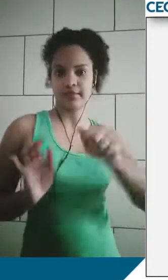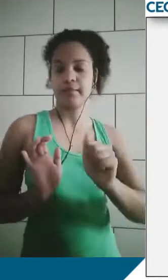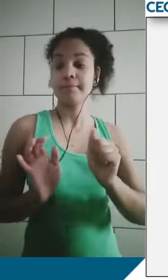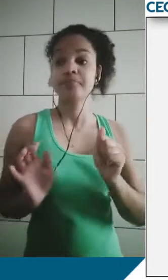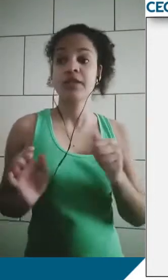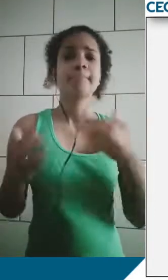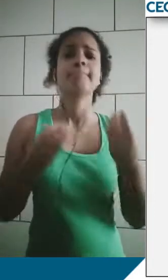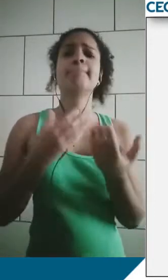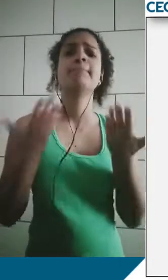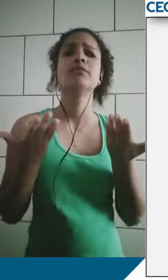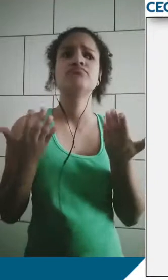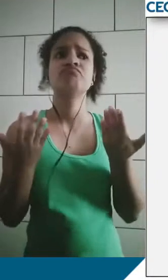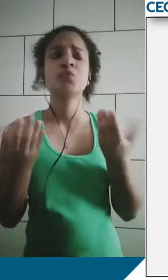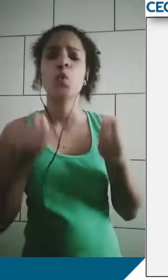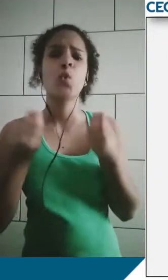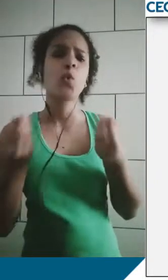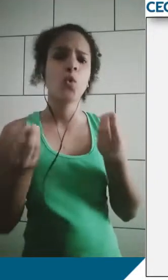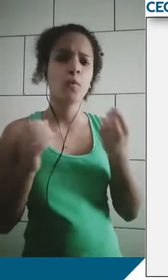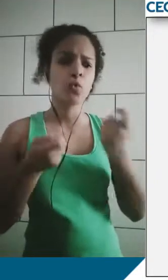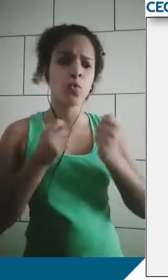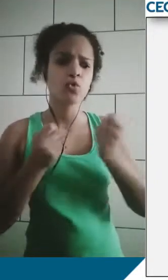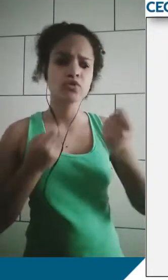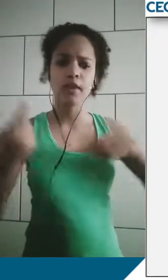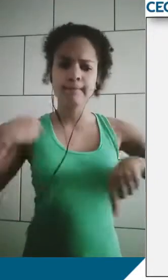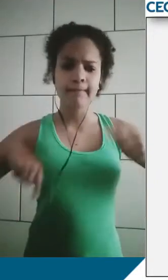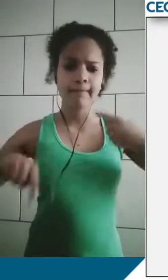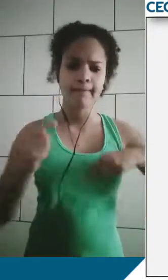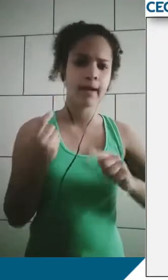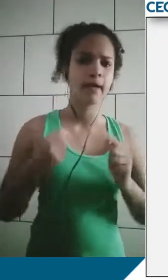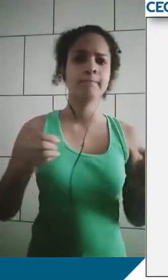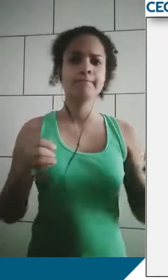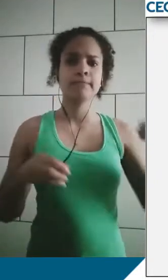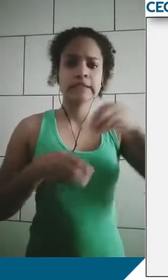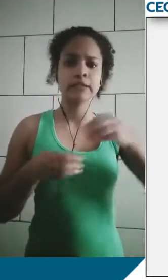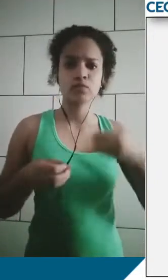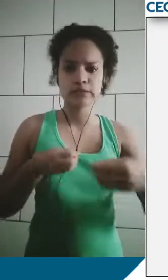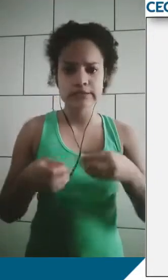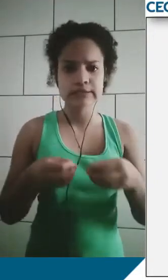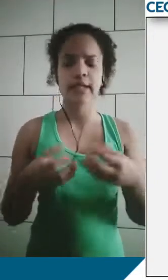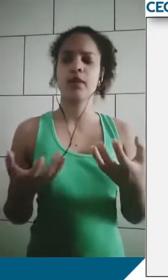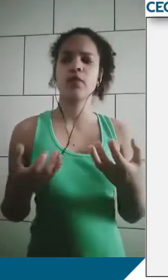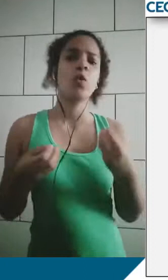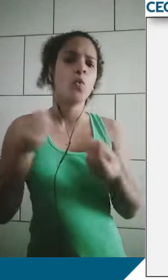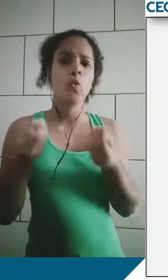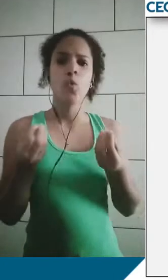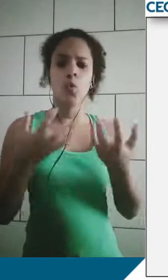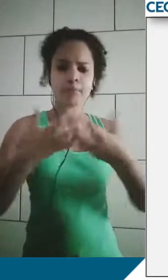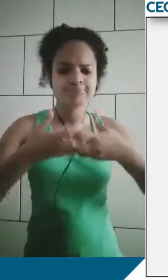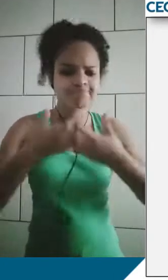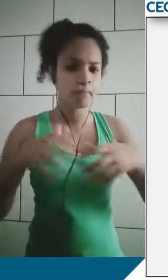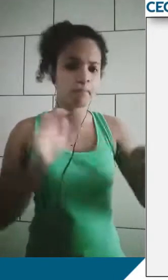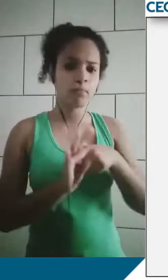como o DNA controla o metabolismo celular? Como o DNA controla as funções